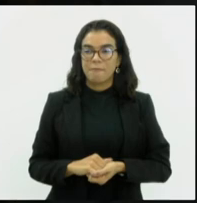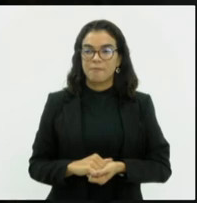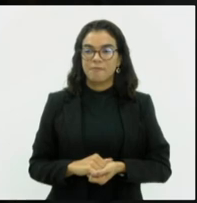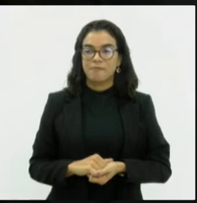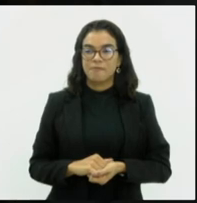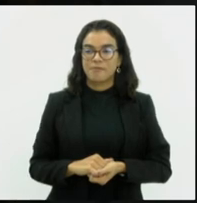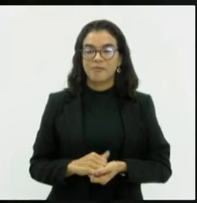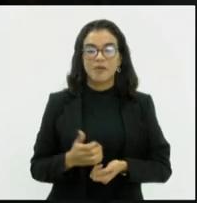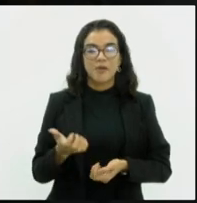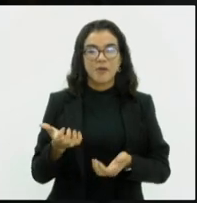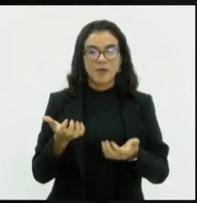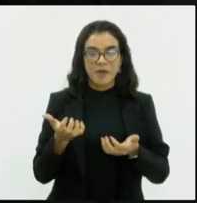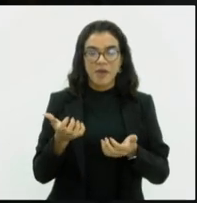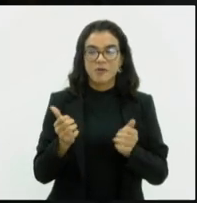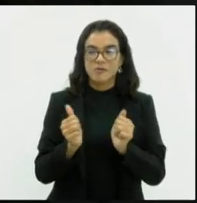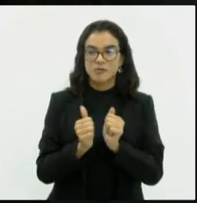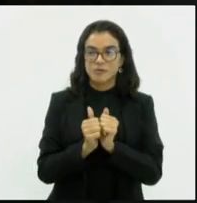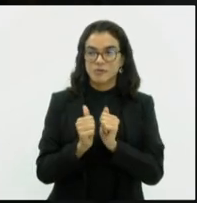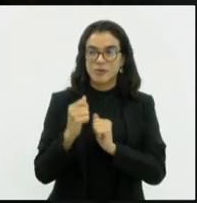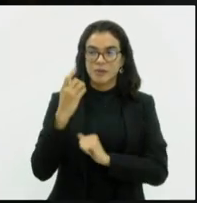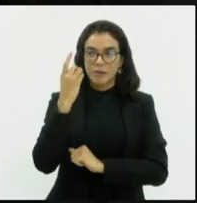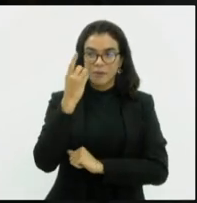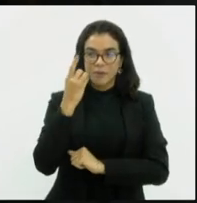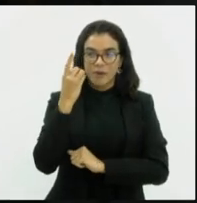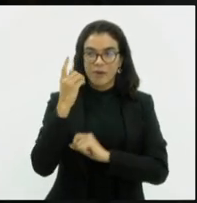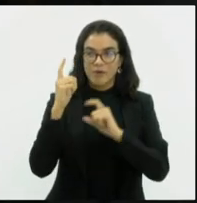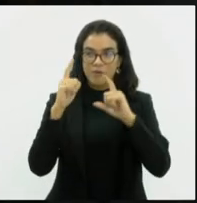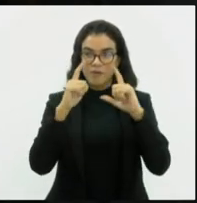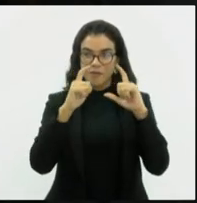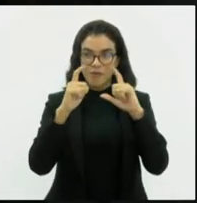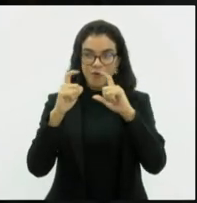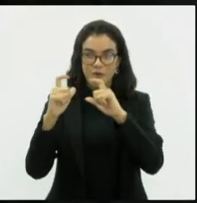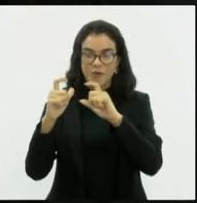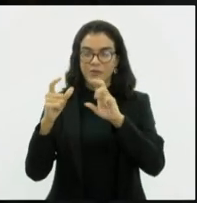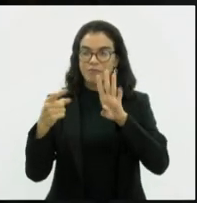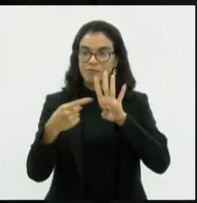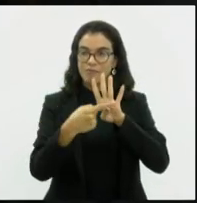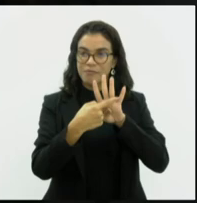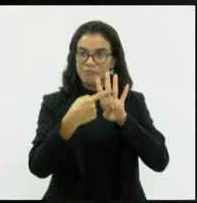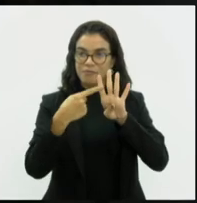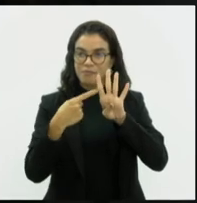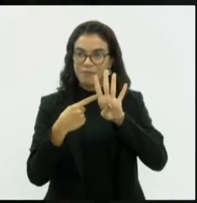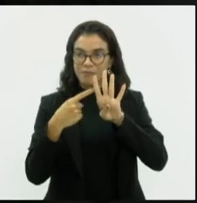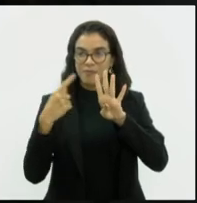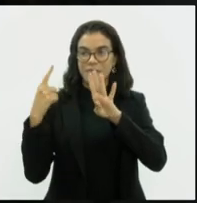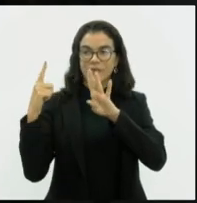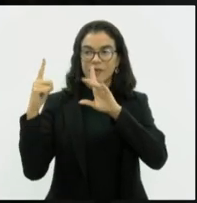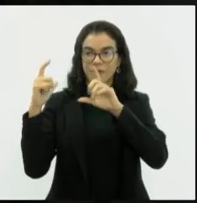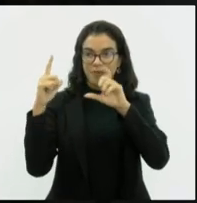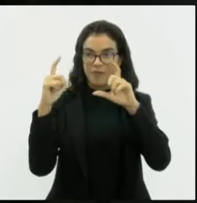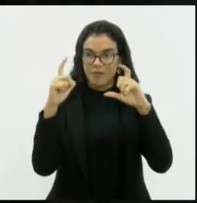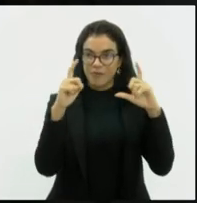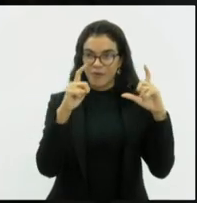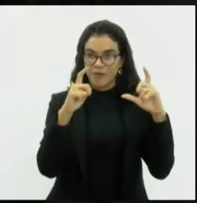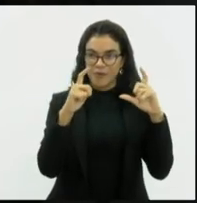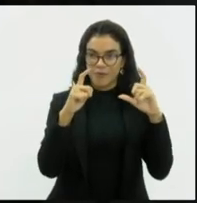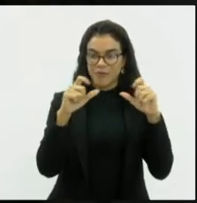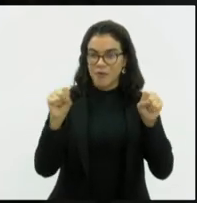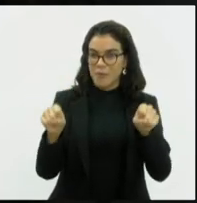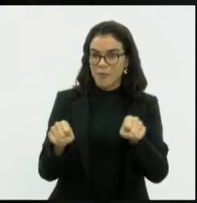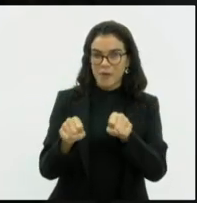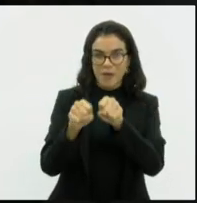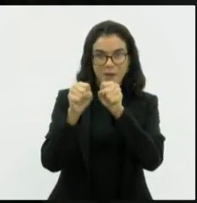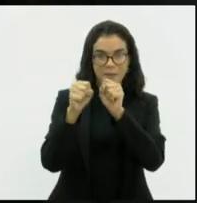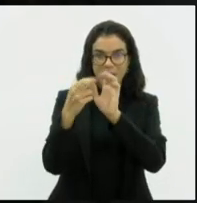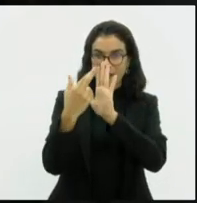fotos com os deputados e com as homenageadas, e depois a gente faz uma foto geral. Tá? Vamos quebrar o